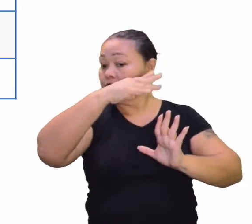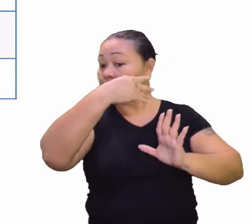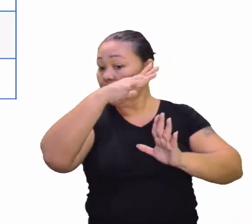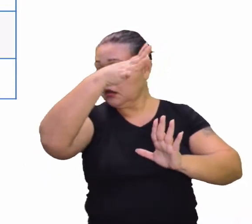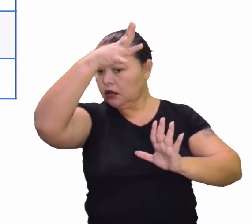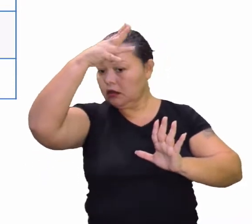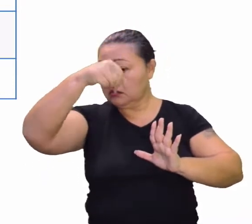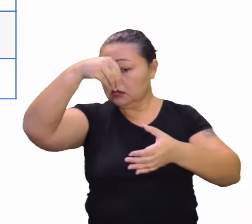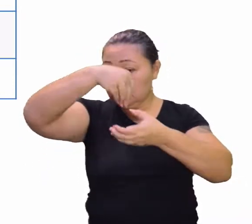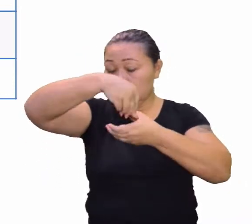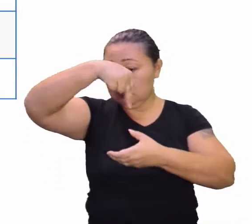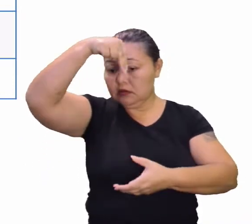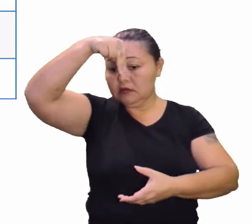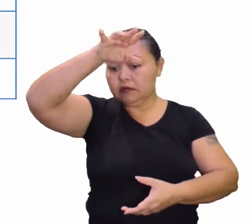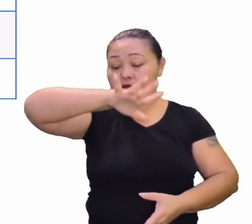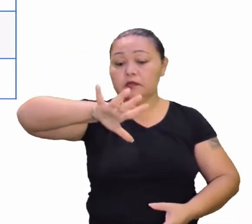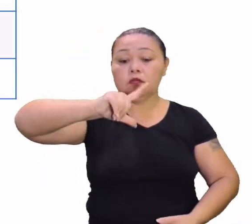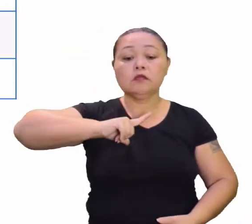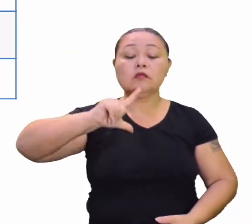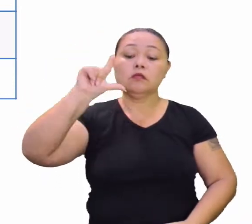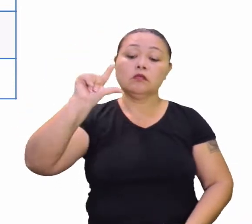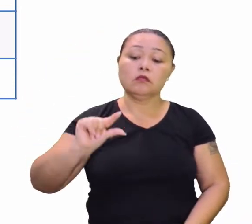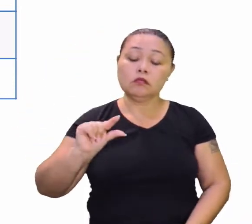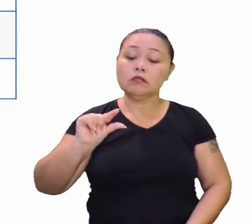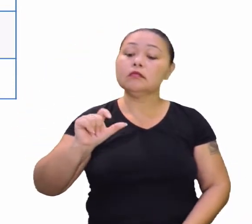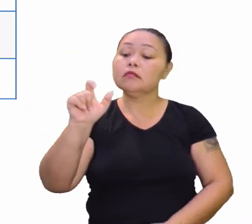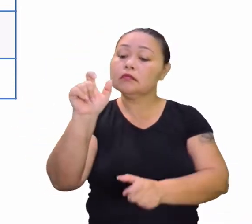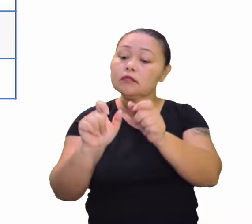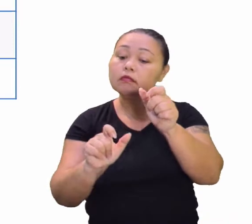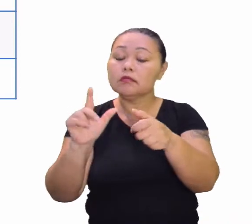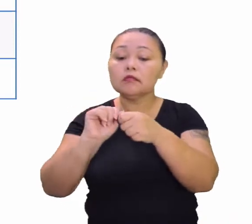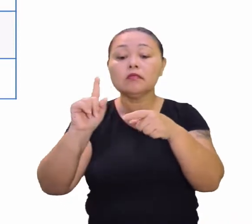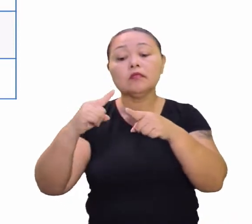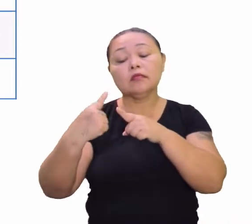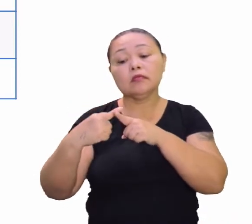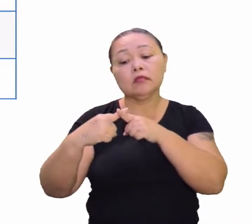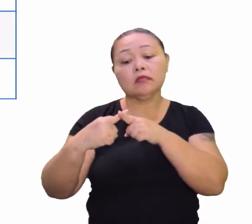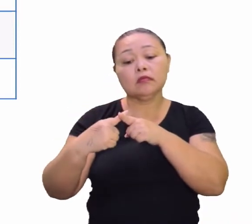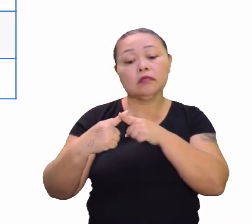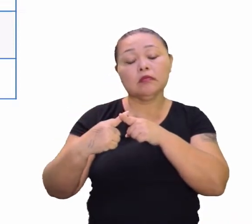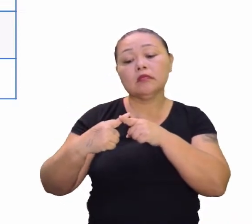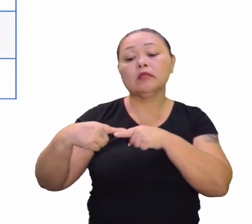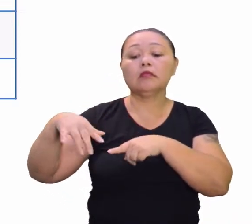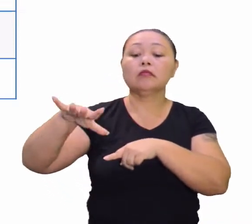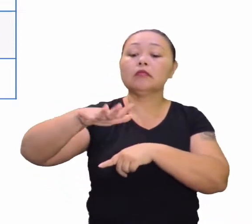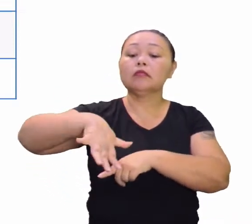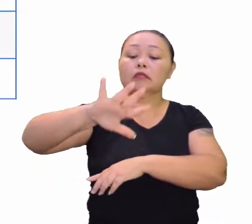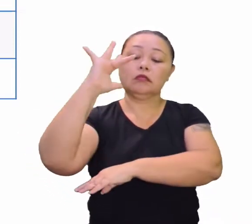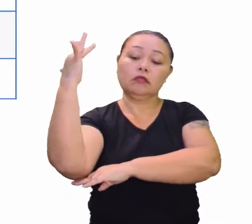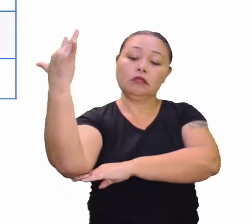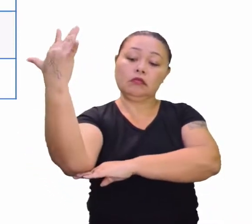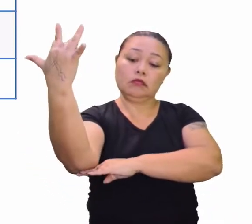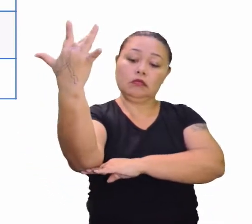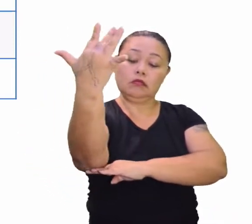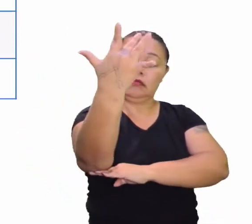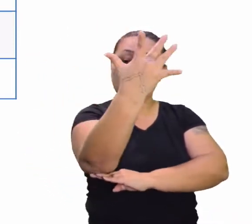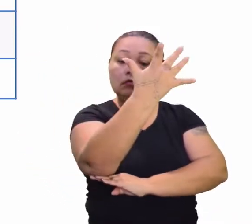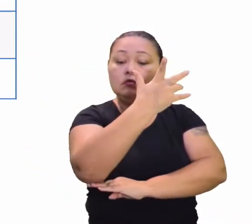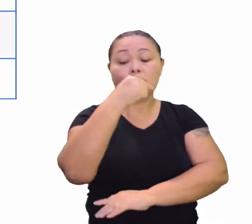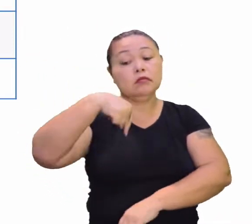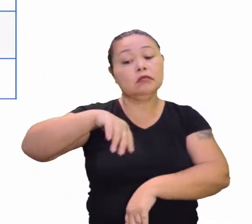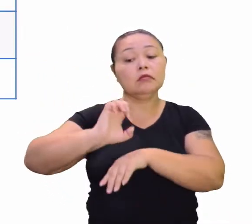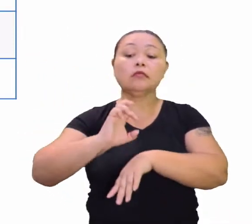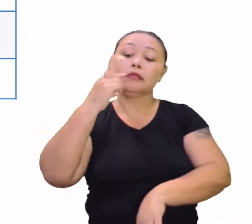principalmente dentro da região norte, baixas densidades demográficas, por conta aí de áreas florestais, e aqui, no